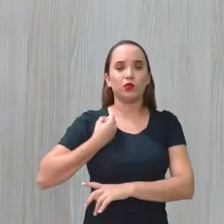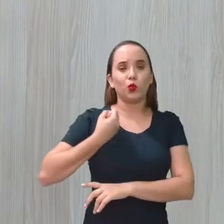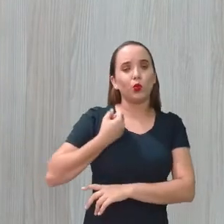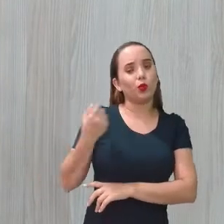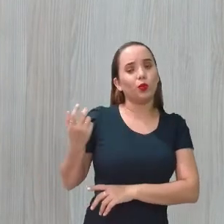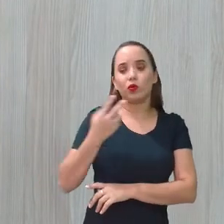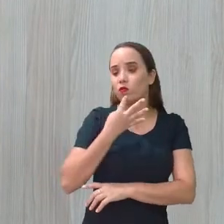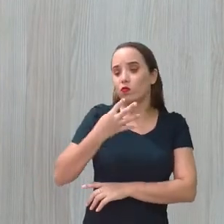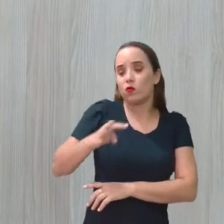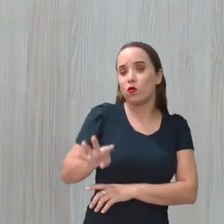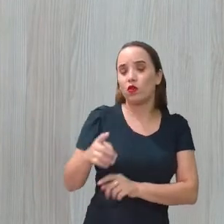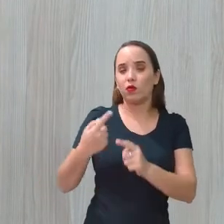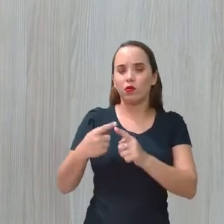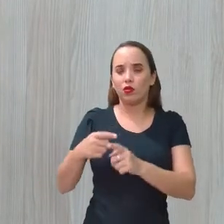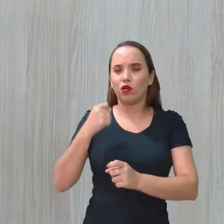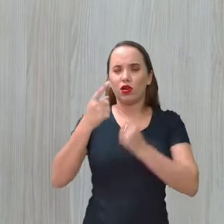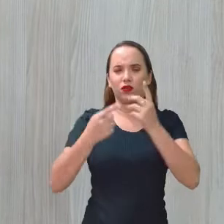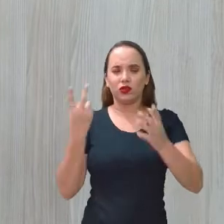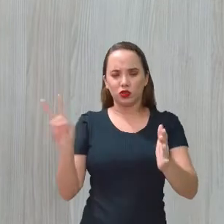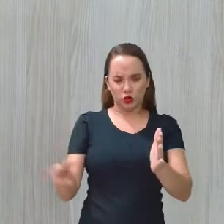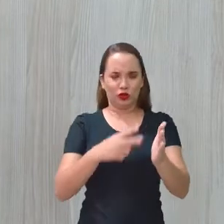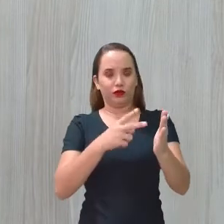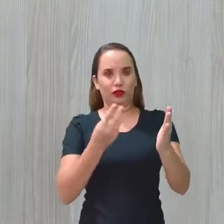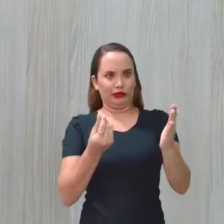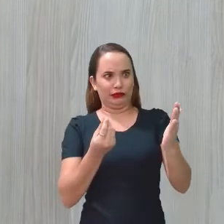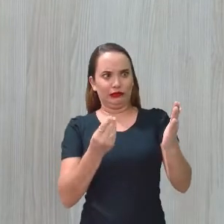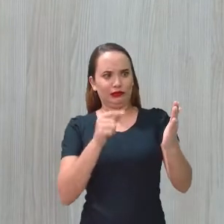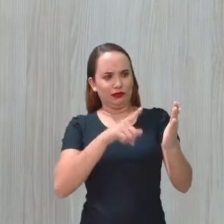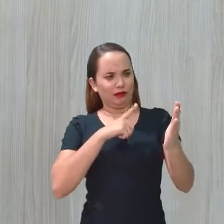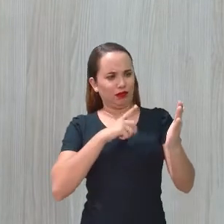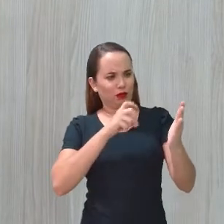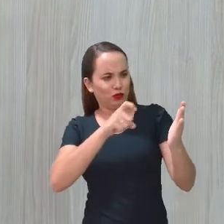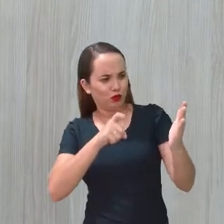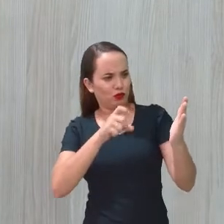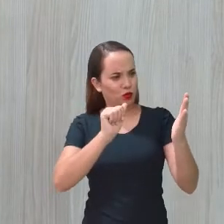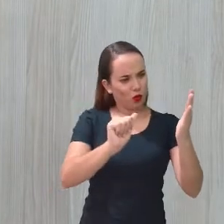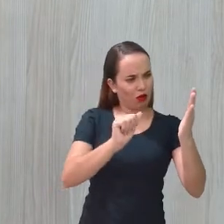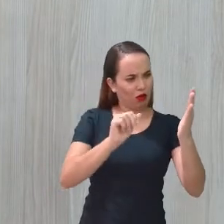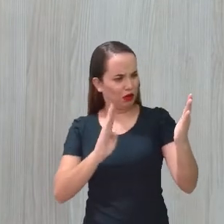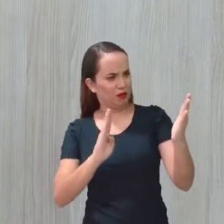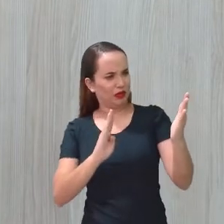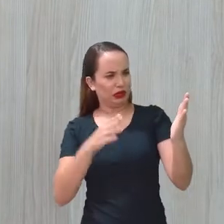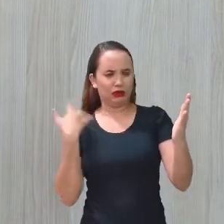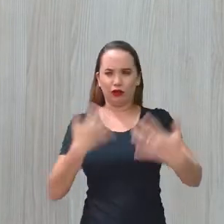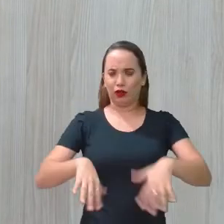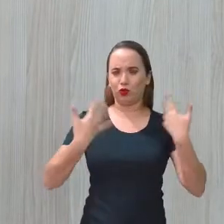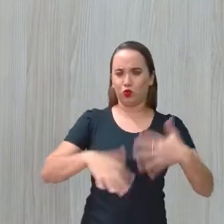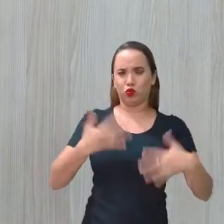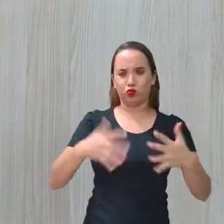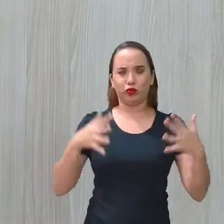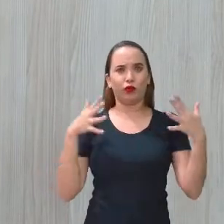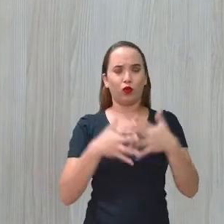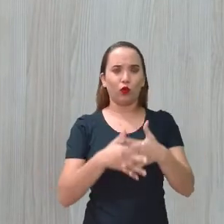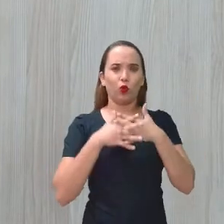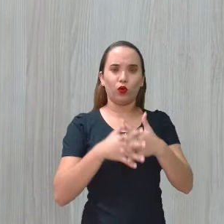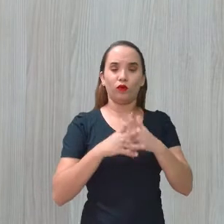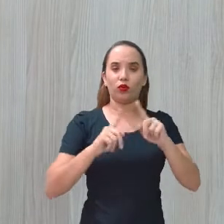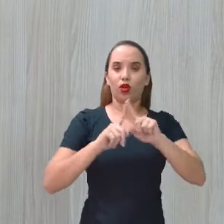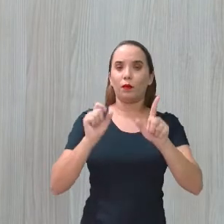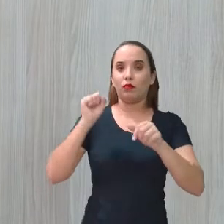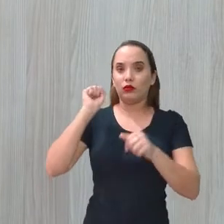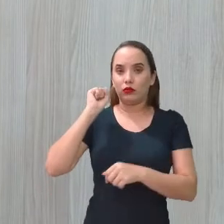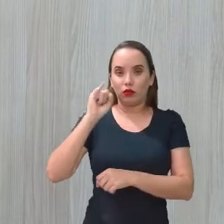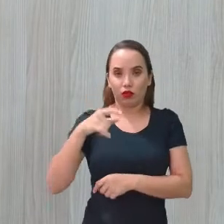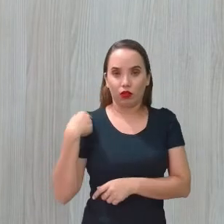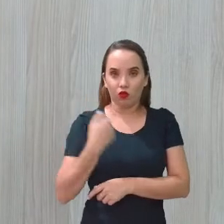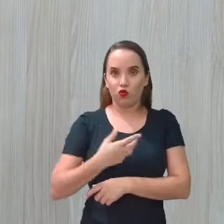a gente pode olhar para uma equação e dizer, meu Deus, está cheio, tem um X, tem um A, um B aqui, e ficar confuso, né? Mas se a gente guardar na